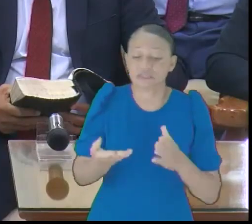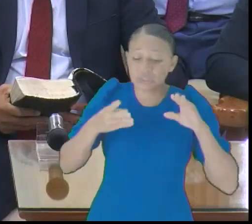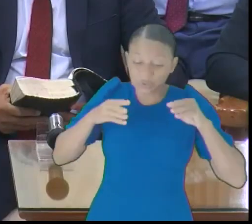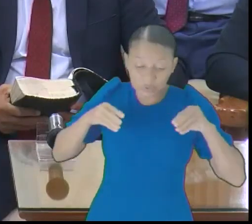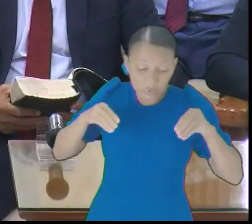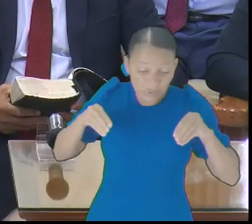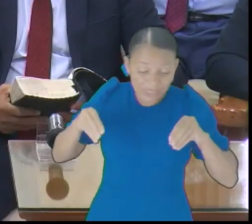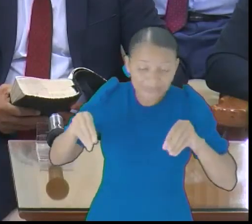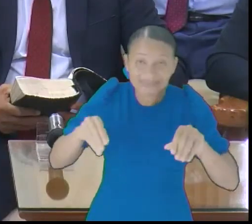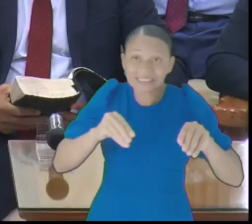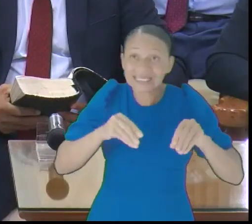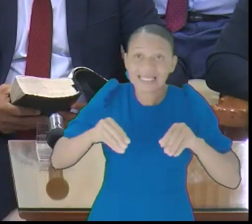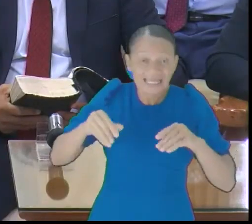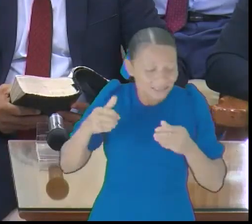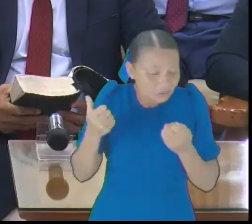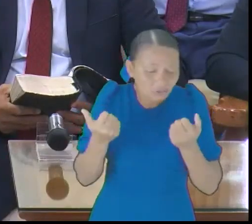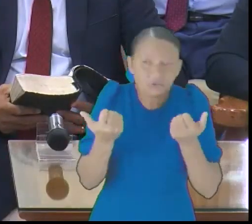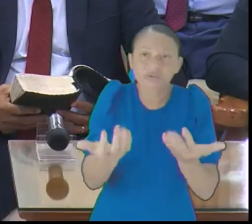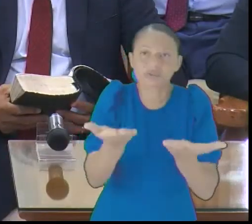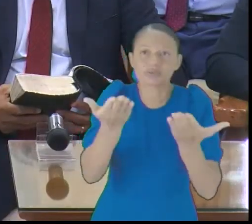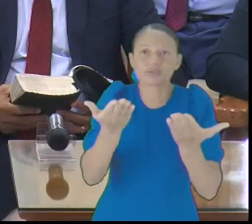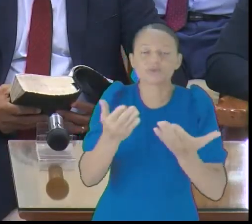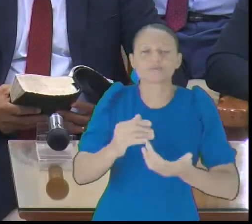eu te dou esta terra.